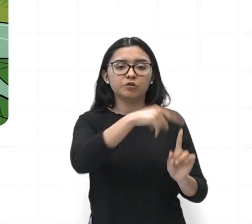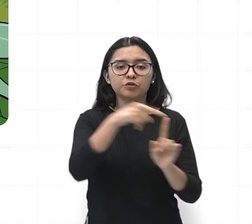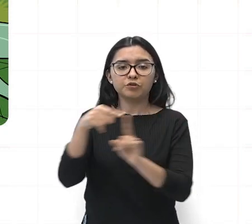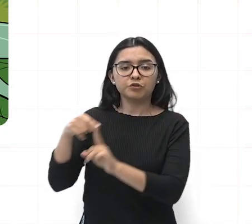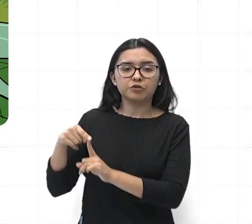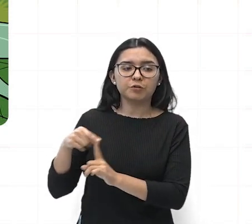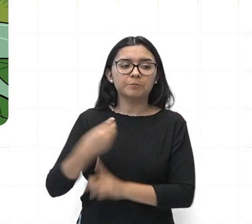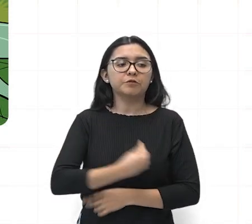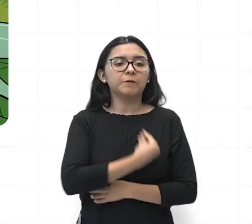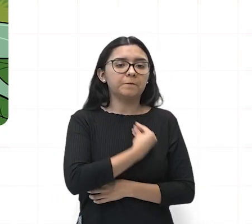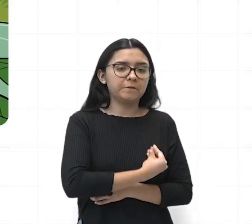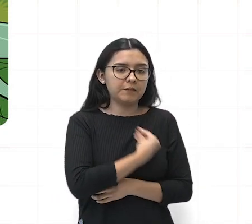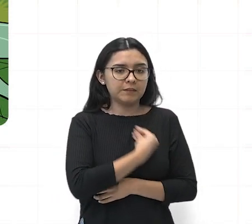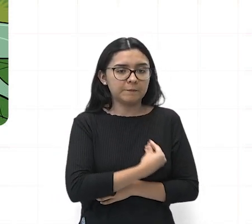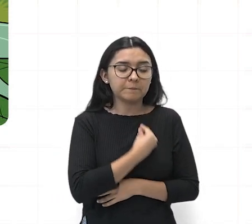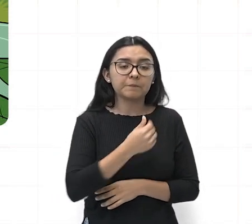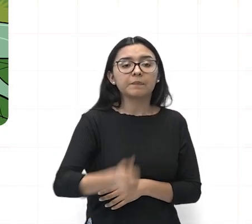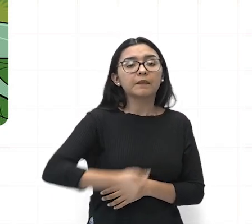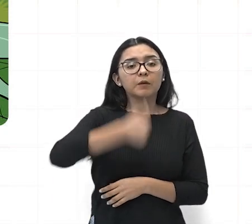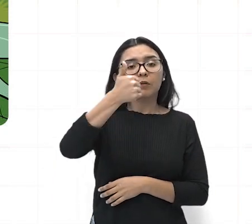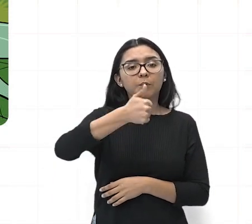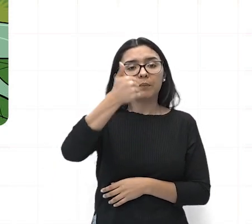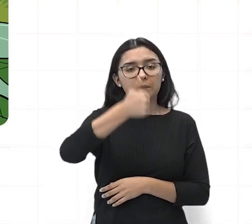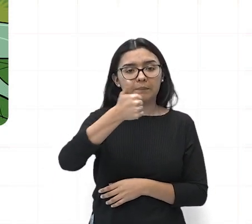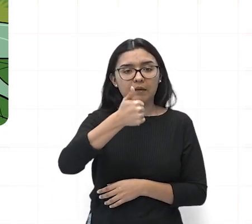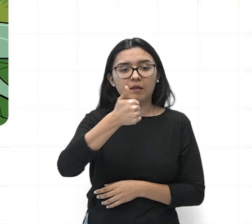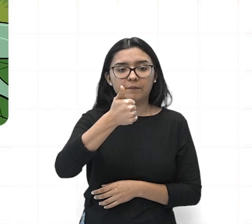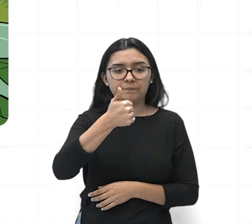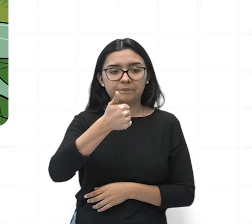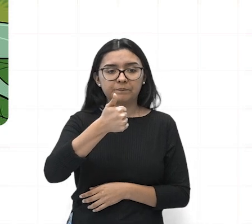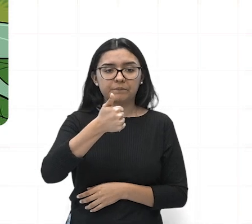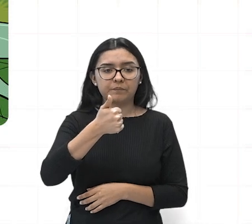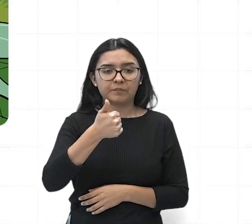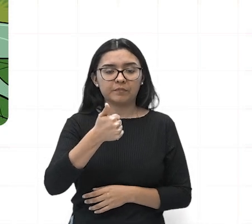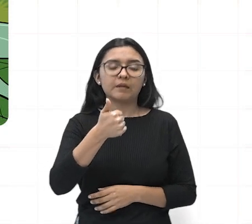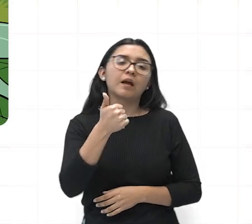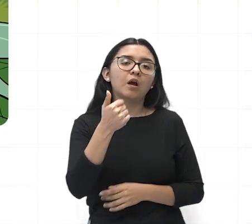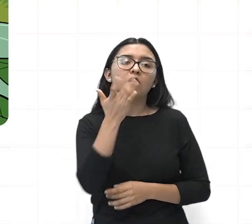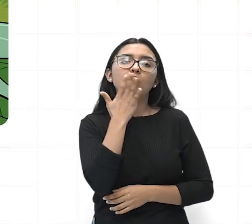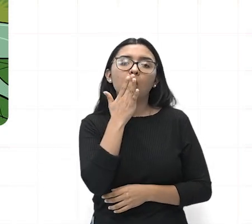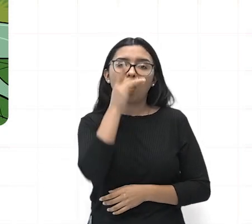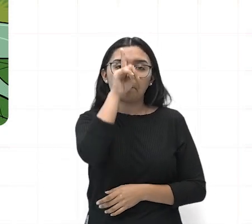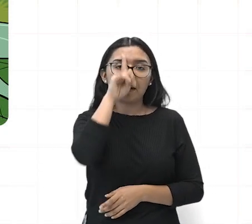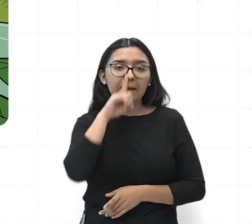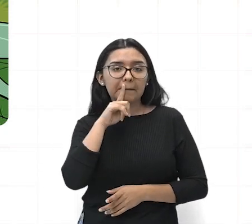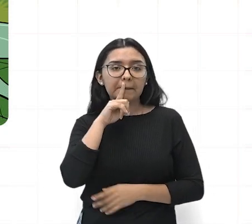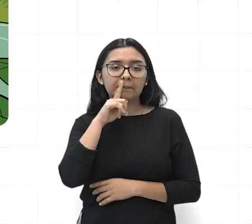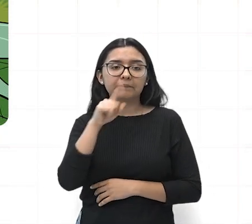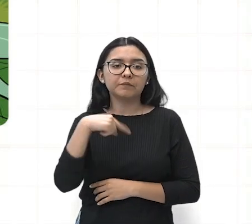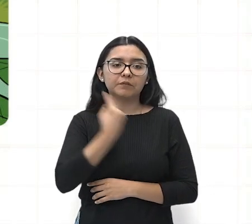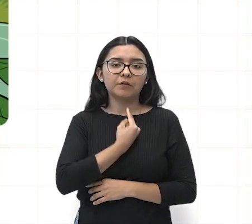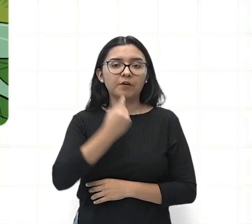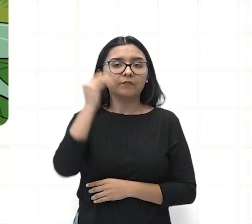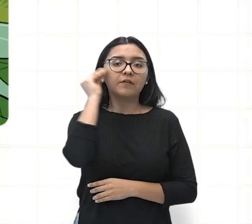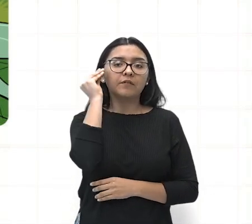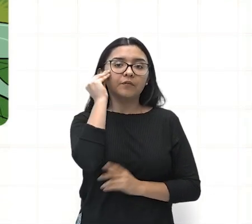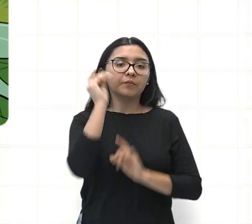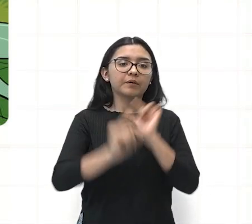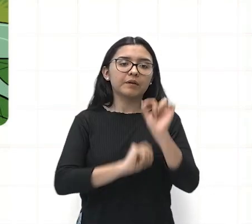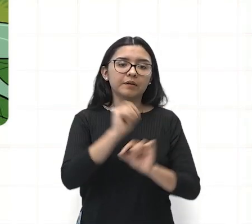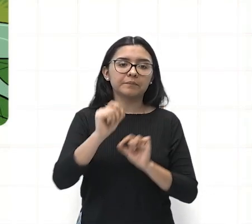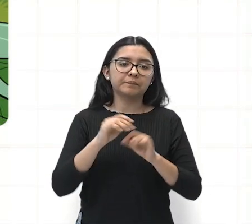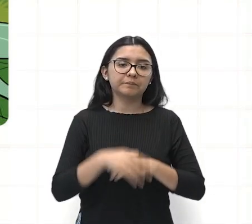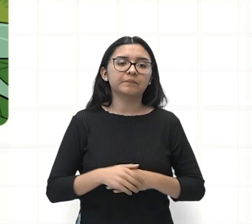de biodiversidade. No primeiro círculo, os círculos onde está em amarelo, a gente vai verificar aqui